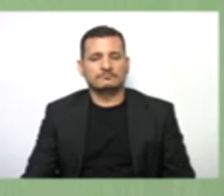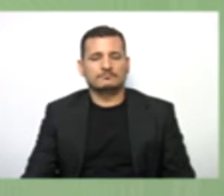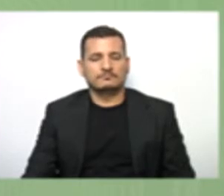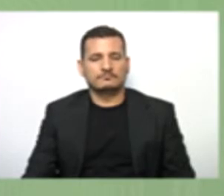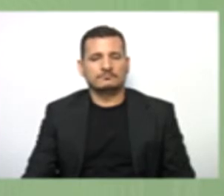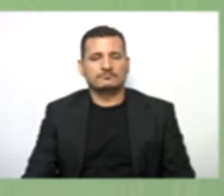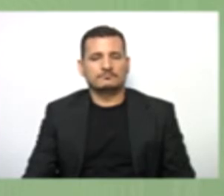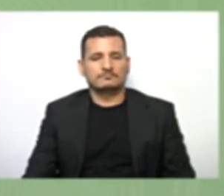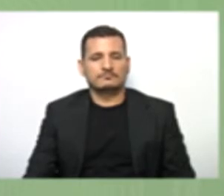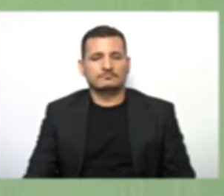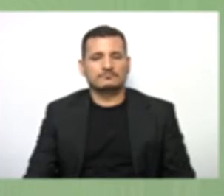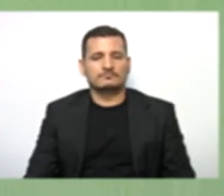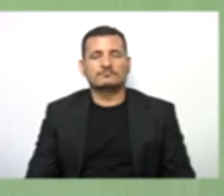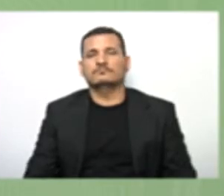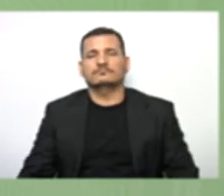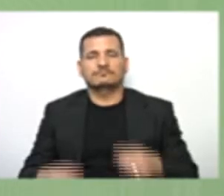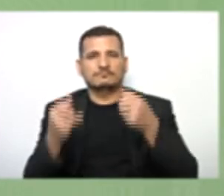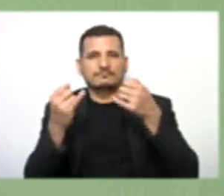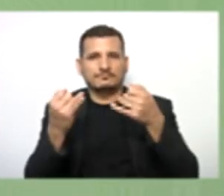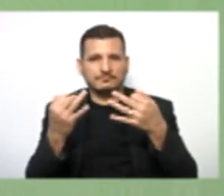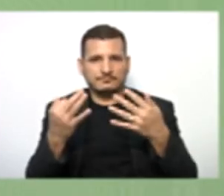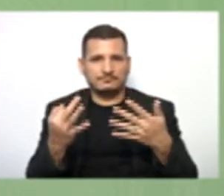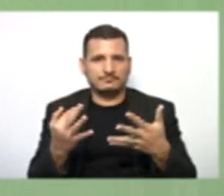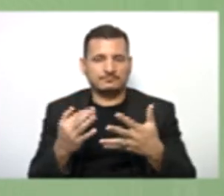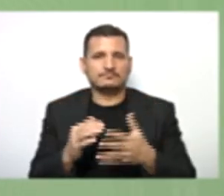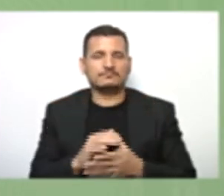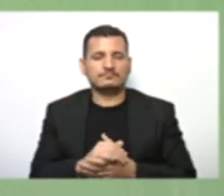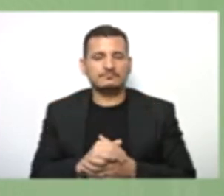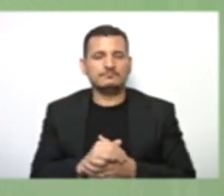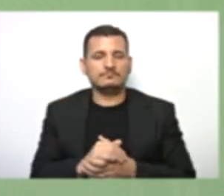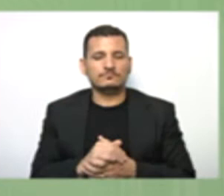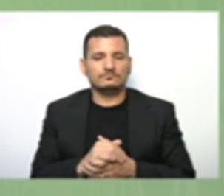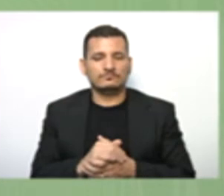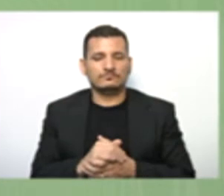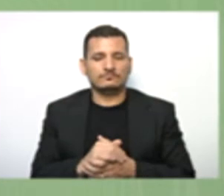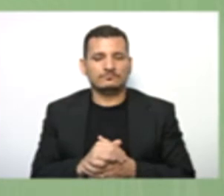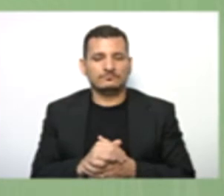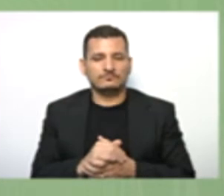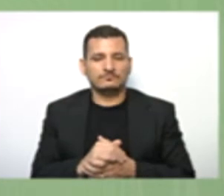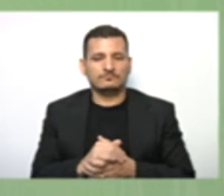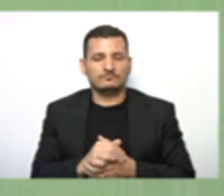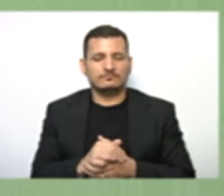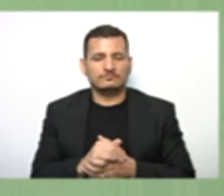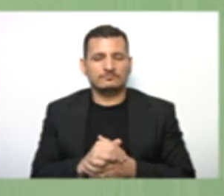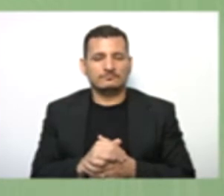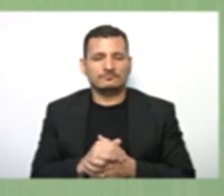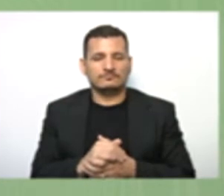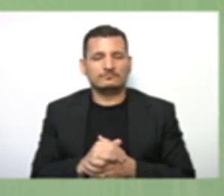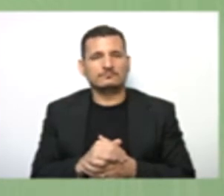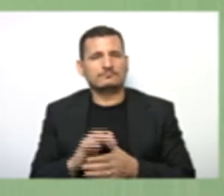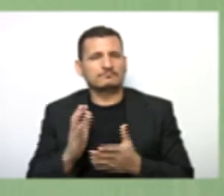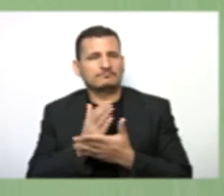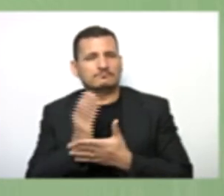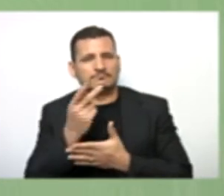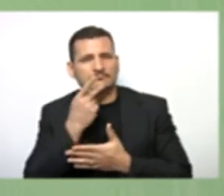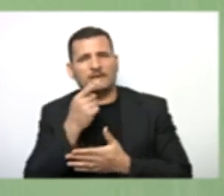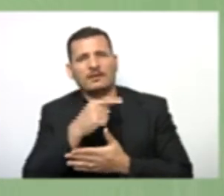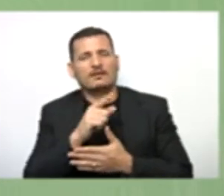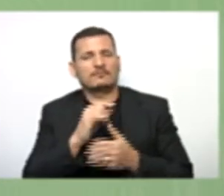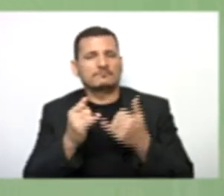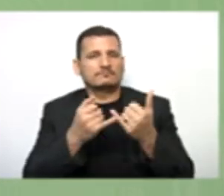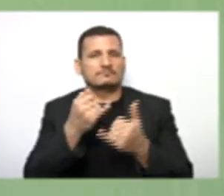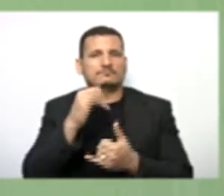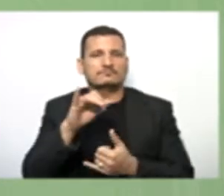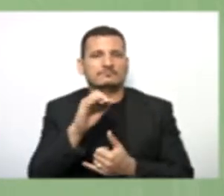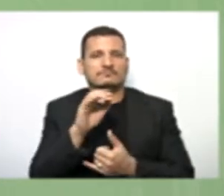vamos ver o que eles vão falar. Mas eu já vou falar para eles, porque eu tenho que dar sequência. Então, tá bom, professor. Muitos vão falar assim, é um jogo, né? Você